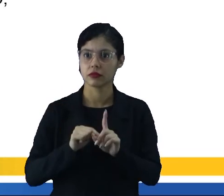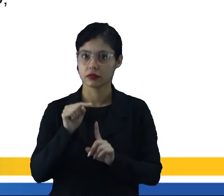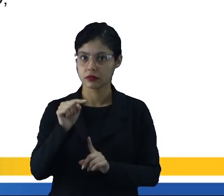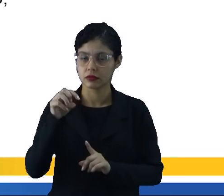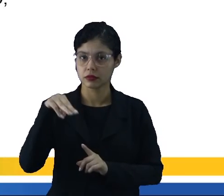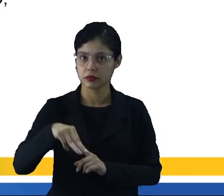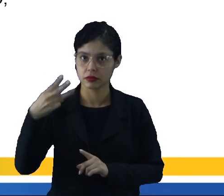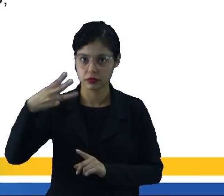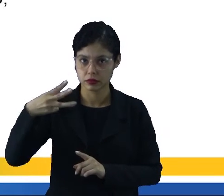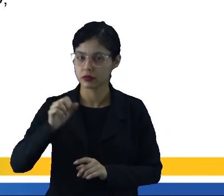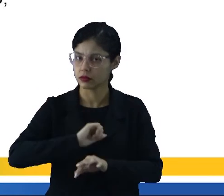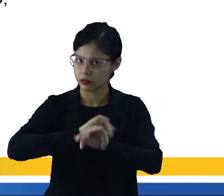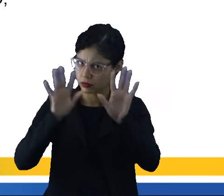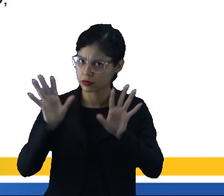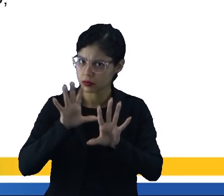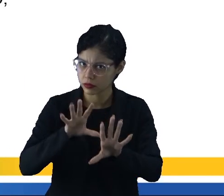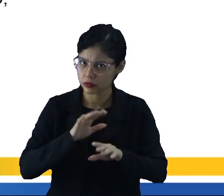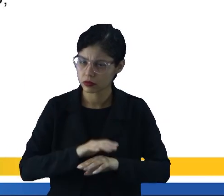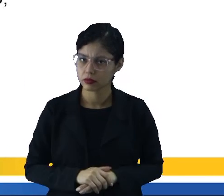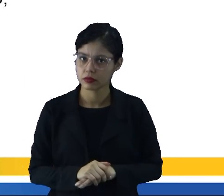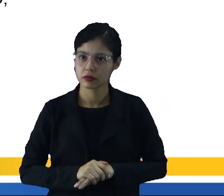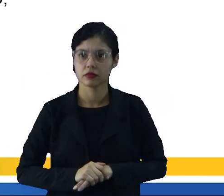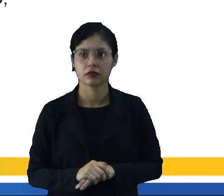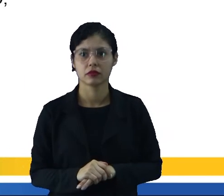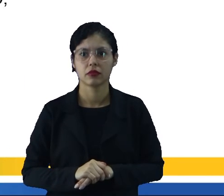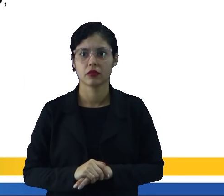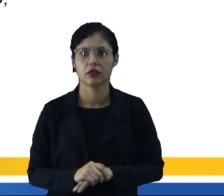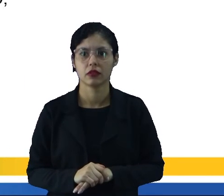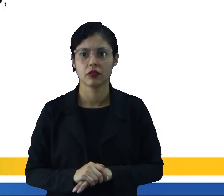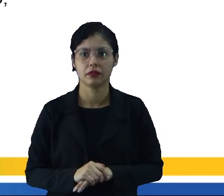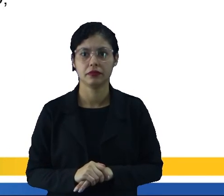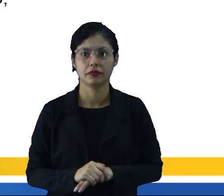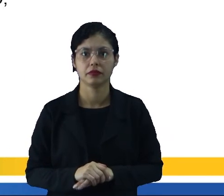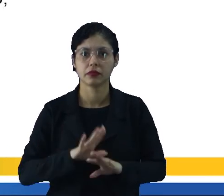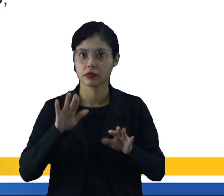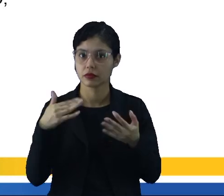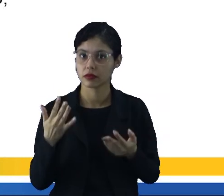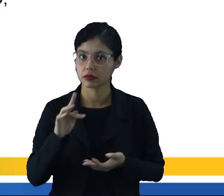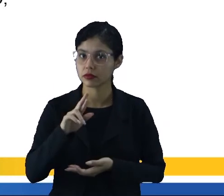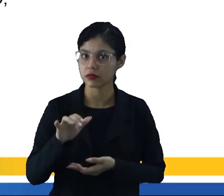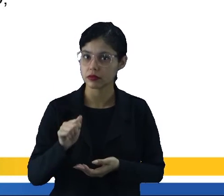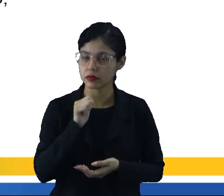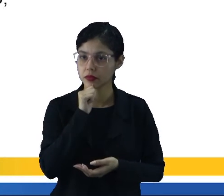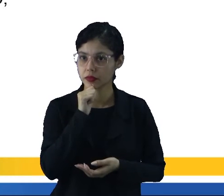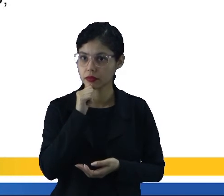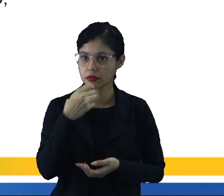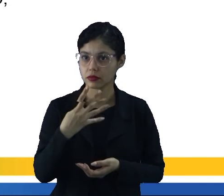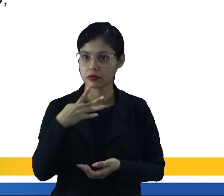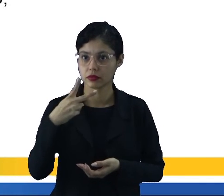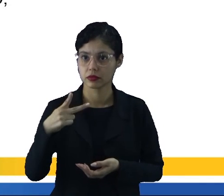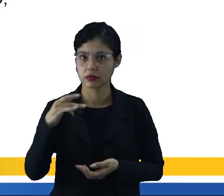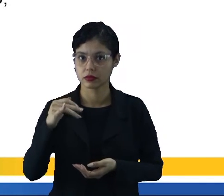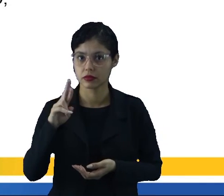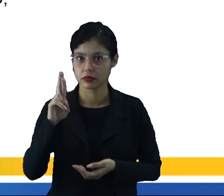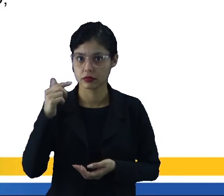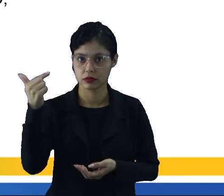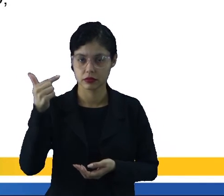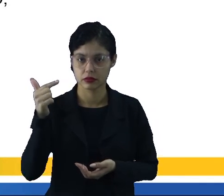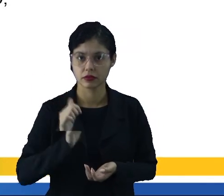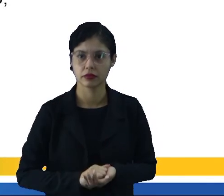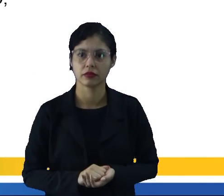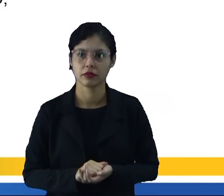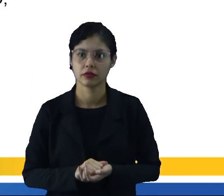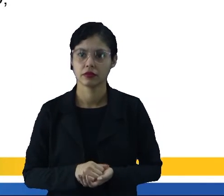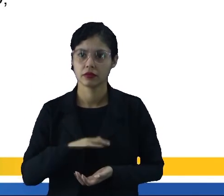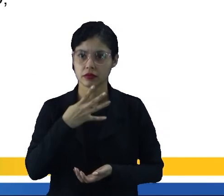volume é metro cúbico Ficou bem claro isso Então vamos lá qual é a fórmula da área total 4 PI R ao quadrado